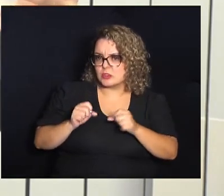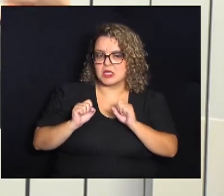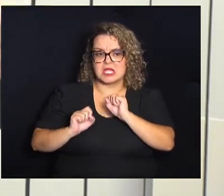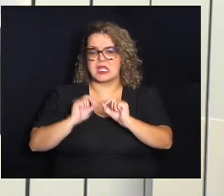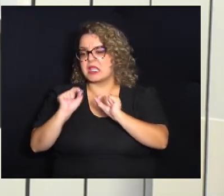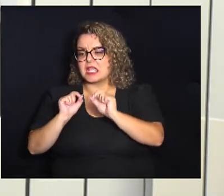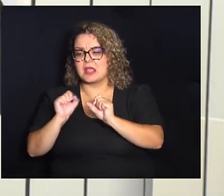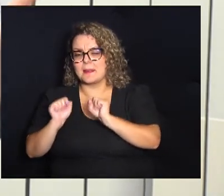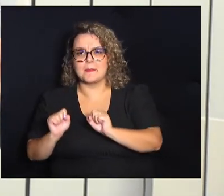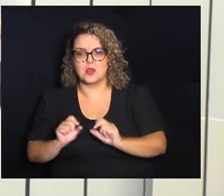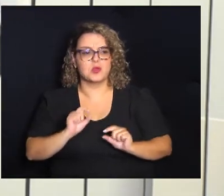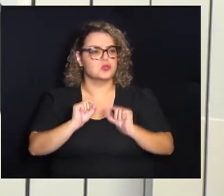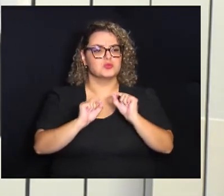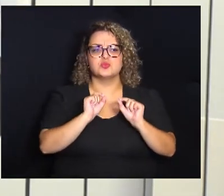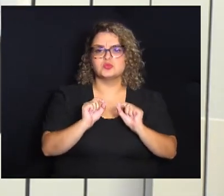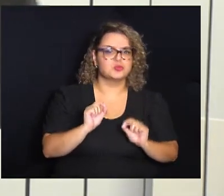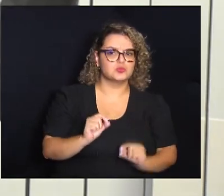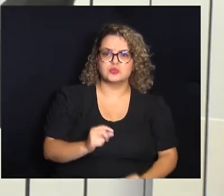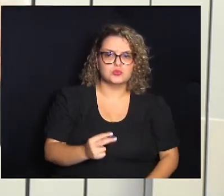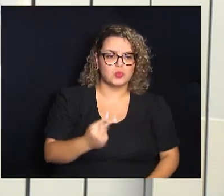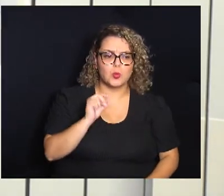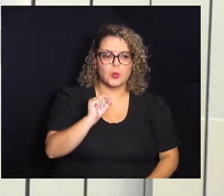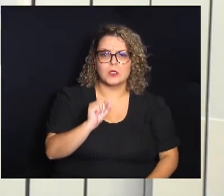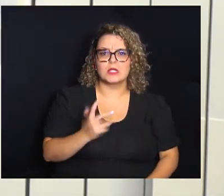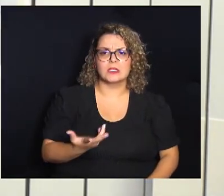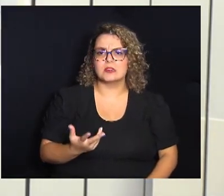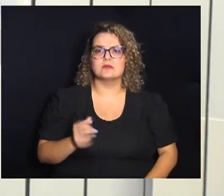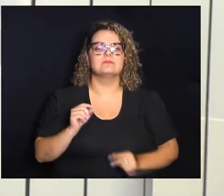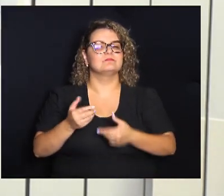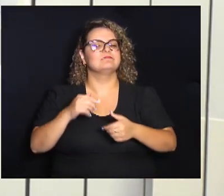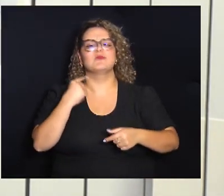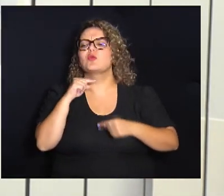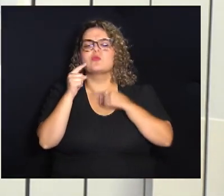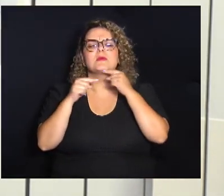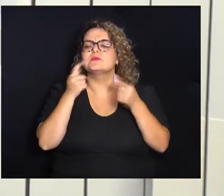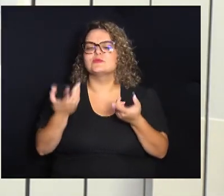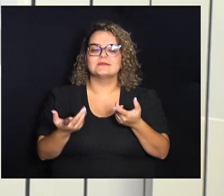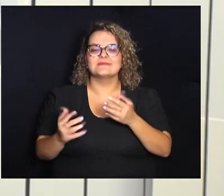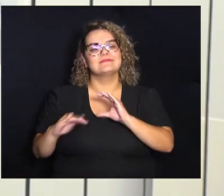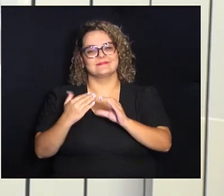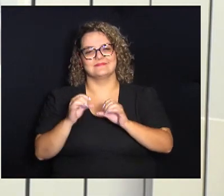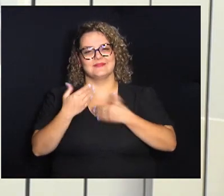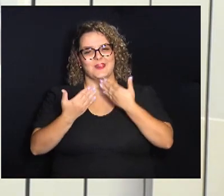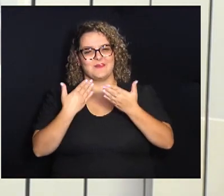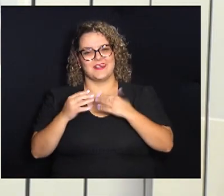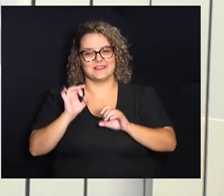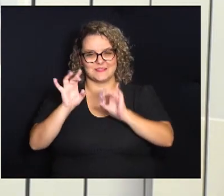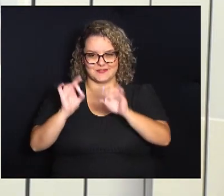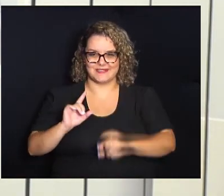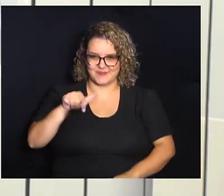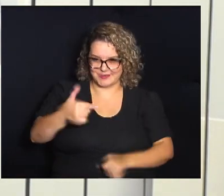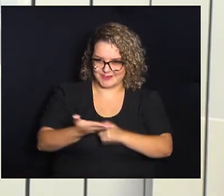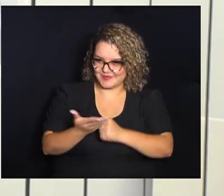quem não pode, o que significa? Já manda que a gente vai conversar com um especialista depois do nosso intervalo.